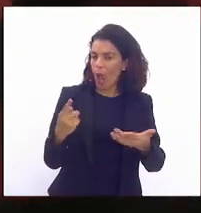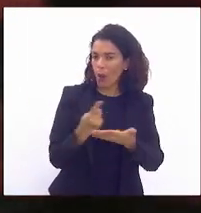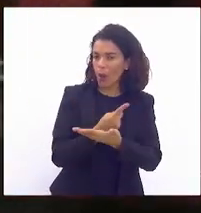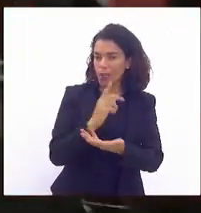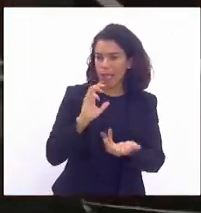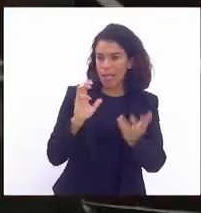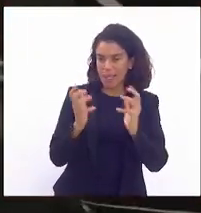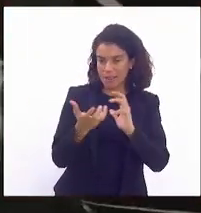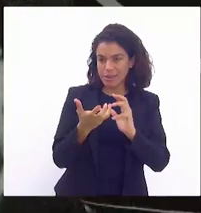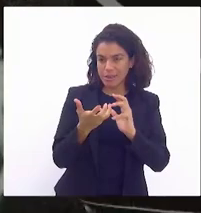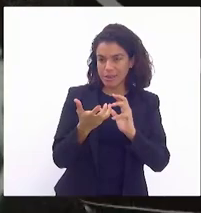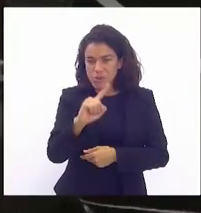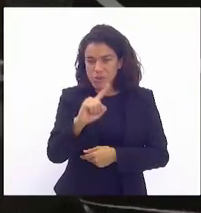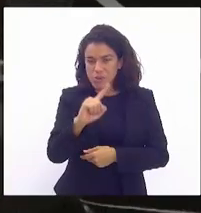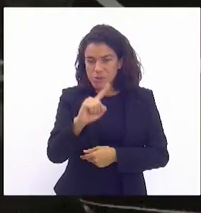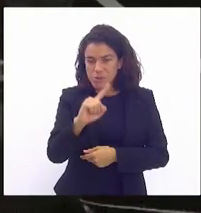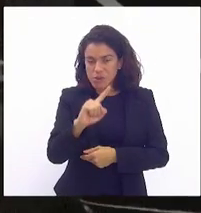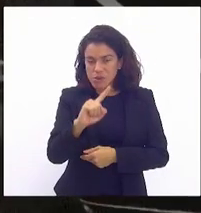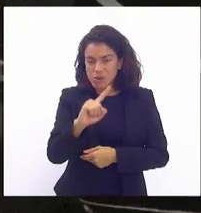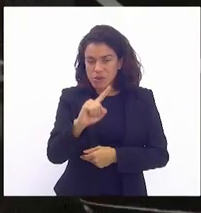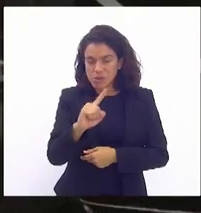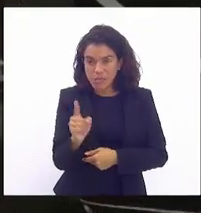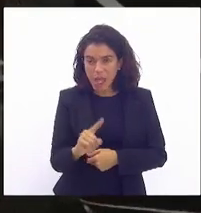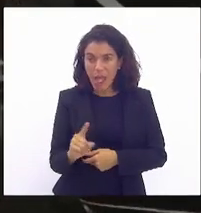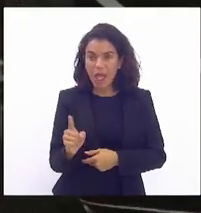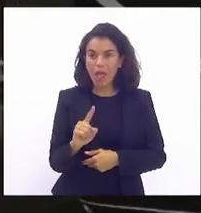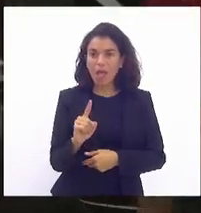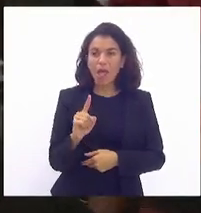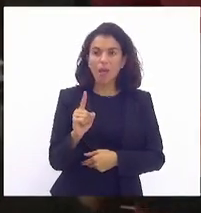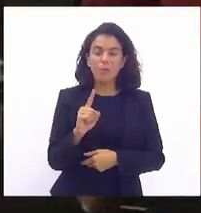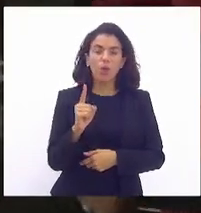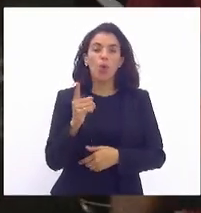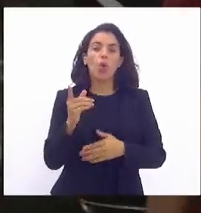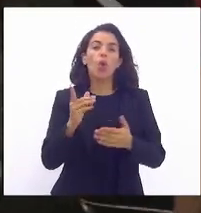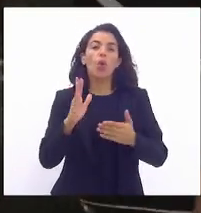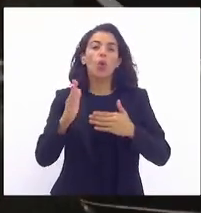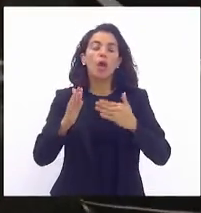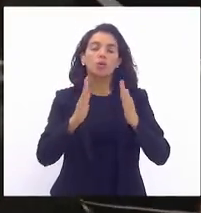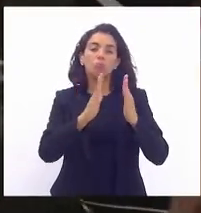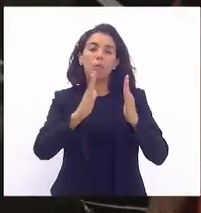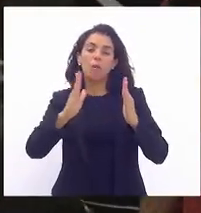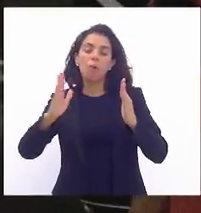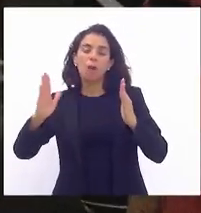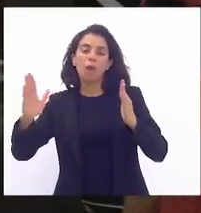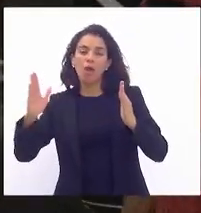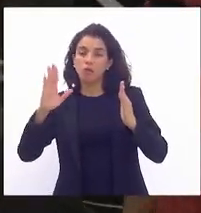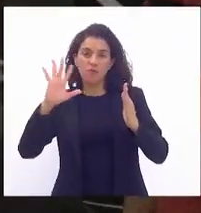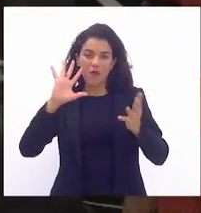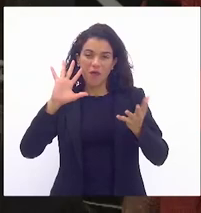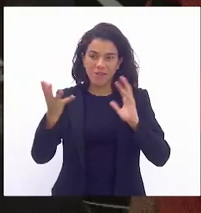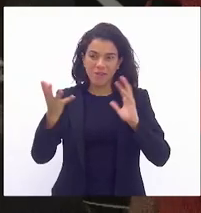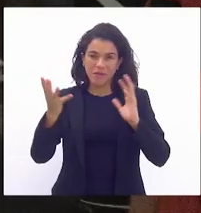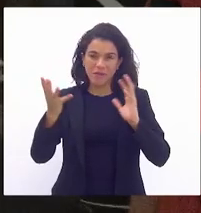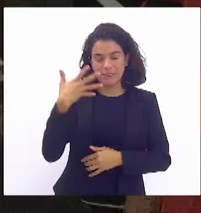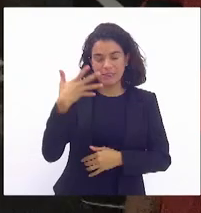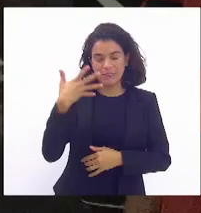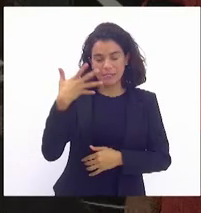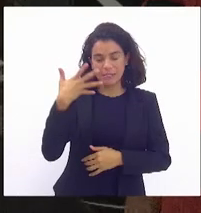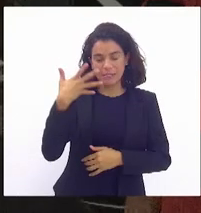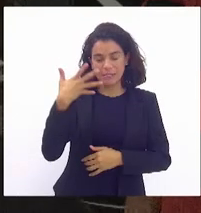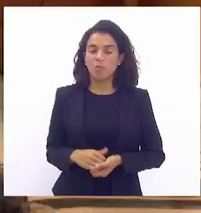vem se dizendo que não sabe quando isso vai acontecer ou que talvez não vai acontecer. Essa é a minha